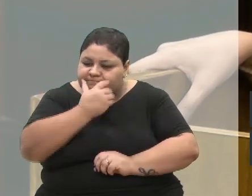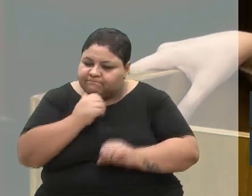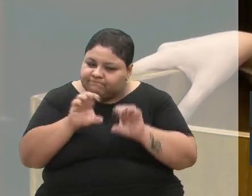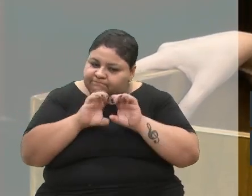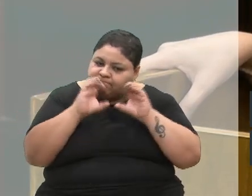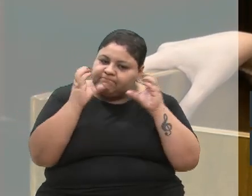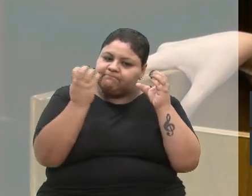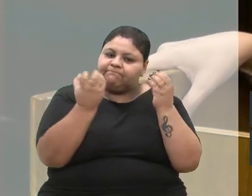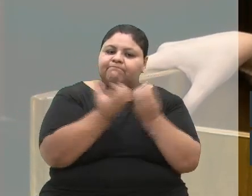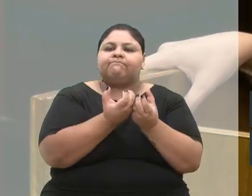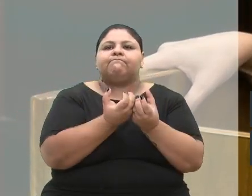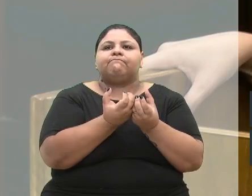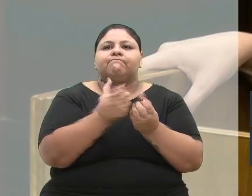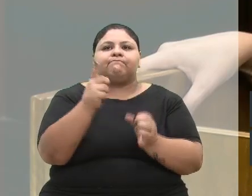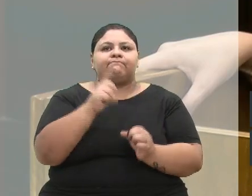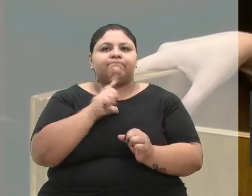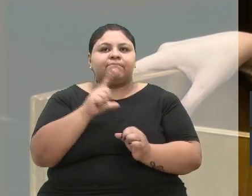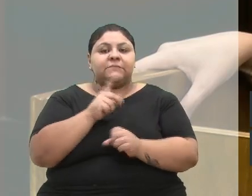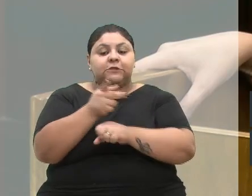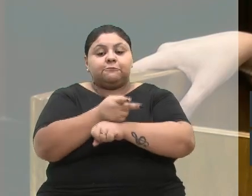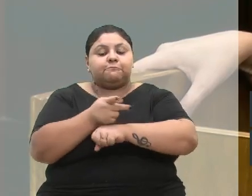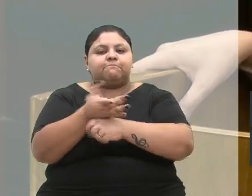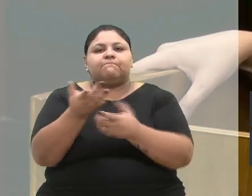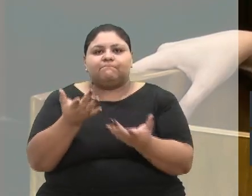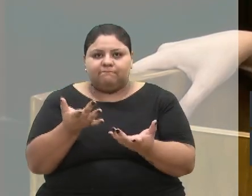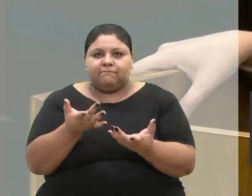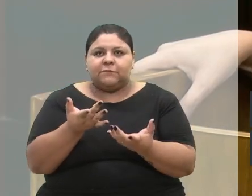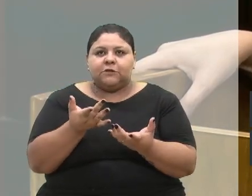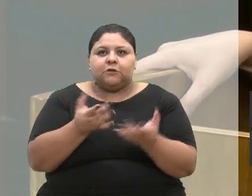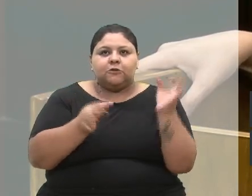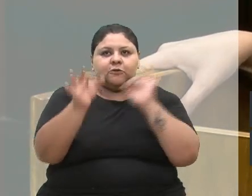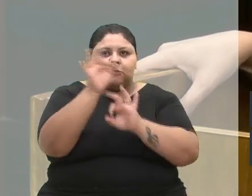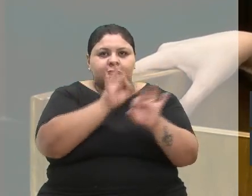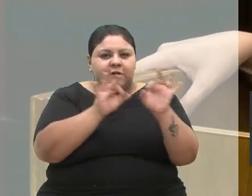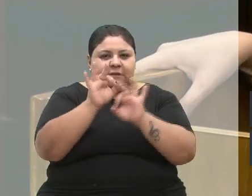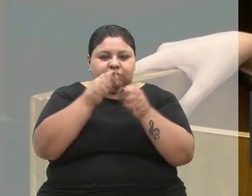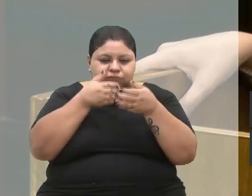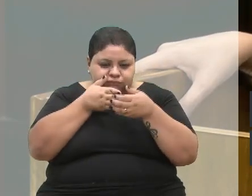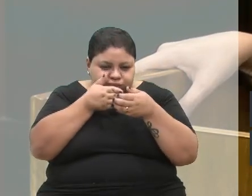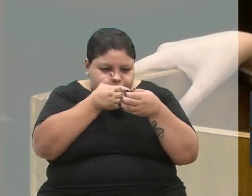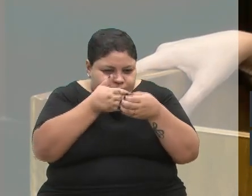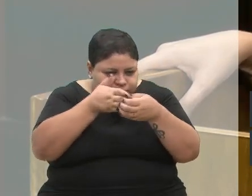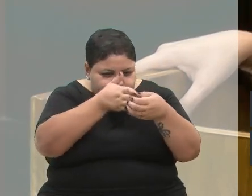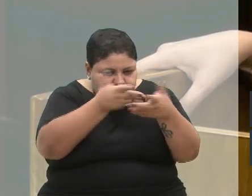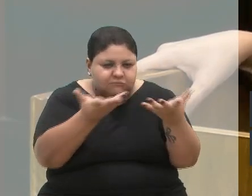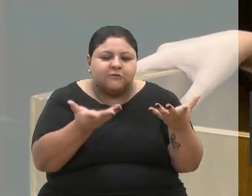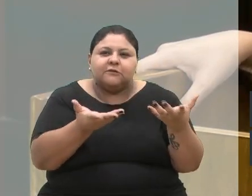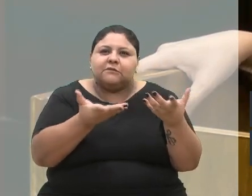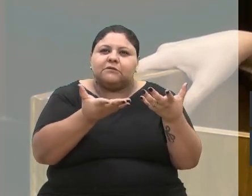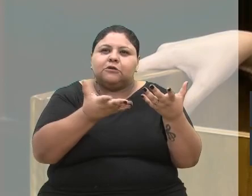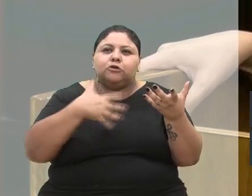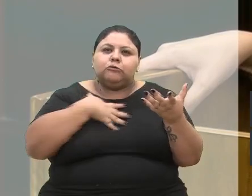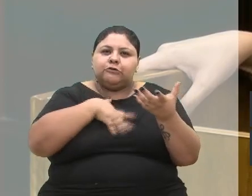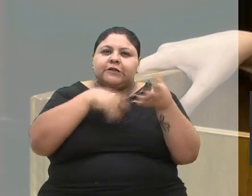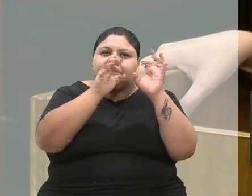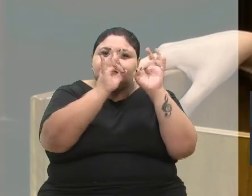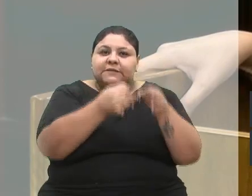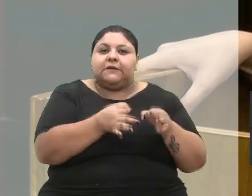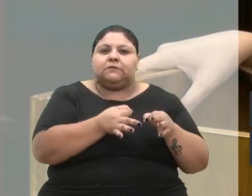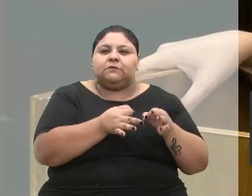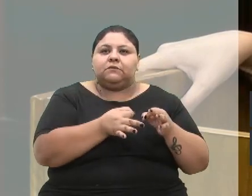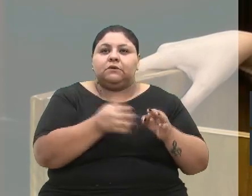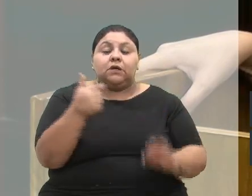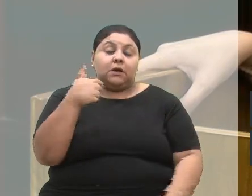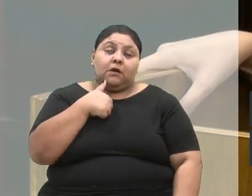comunidade, que tem nos procurado, que tem nos norteado, né, na forma mais adequada.